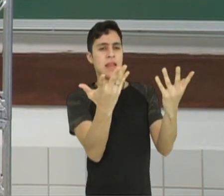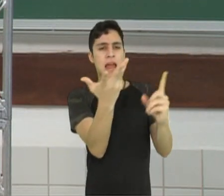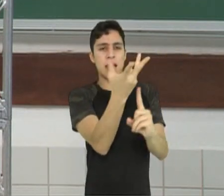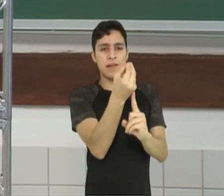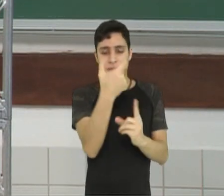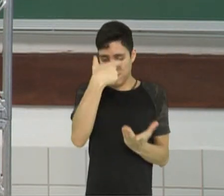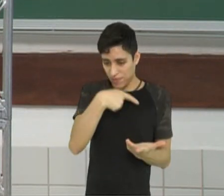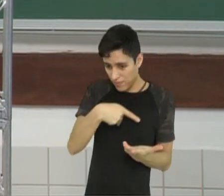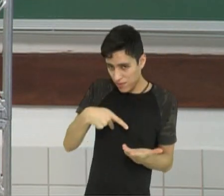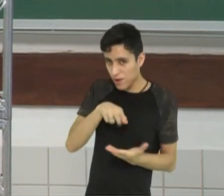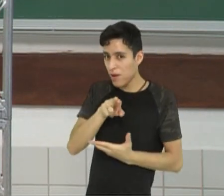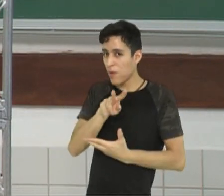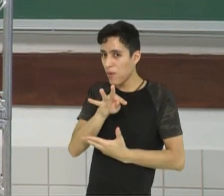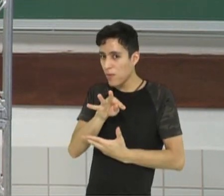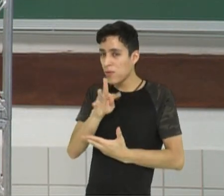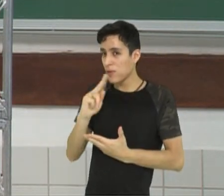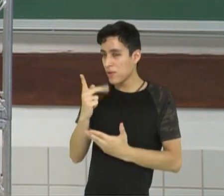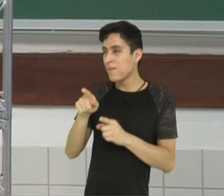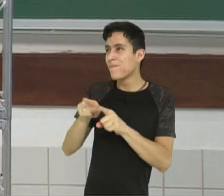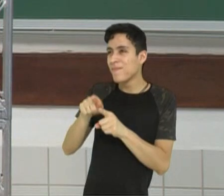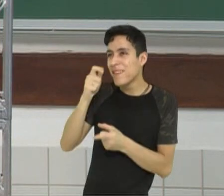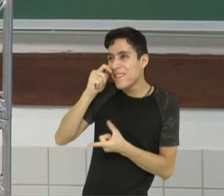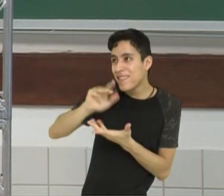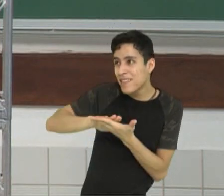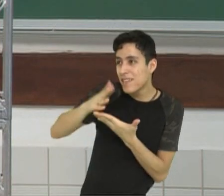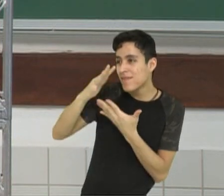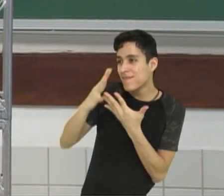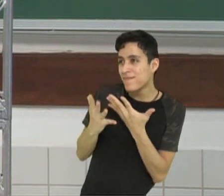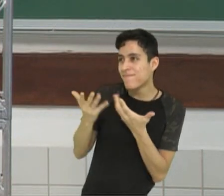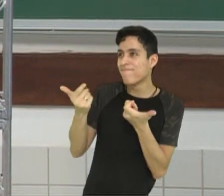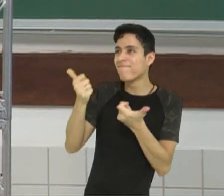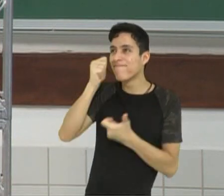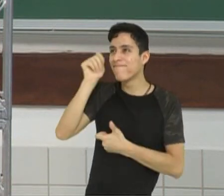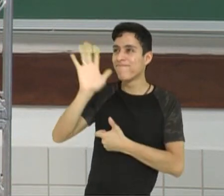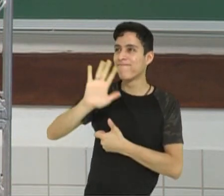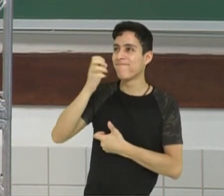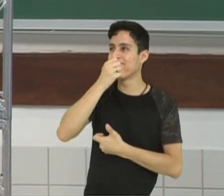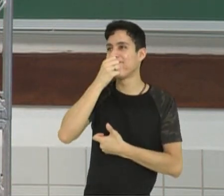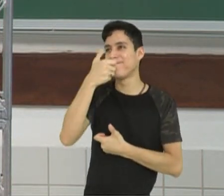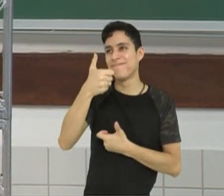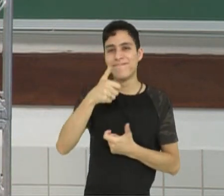com vocês e o nosso intérprete Lucas aqui com a gente. Oi, Lucas!